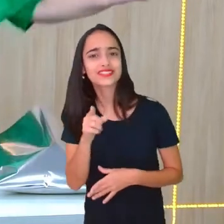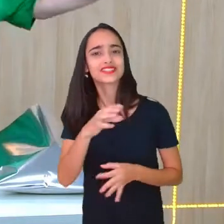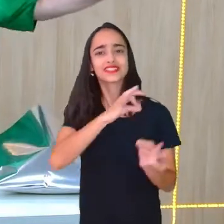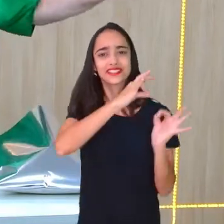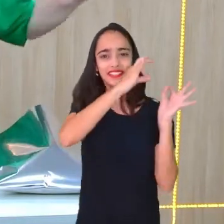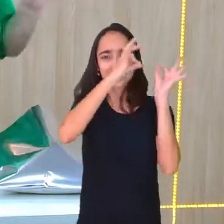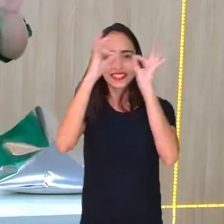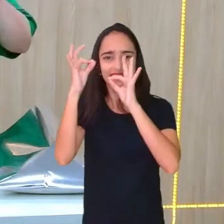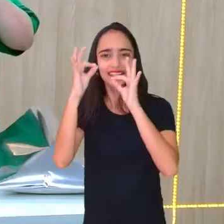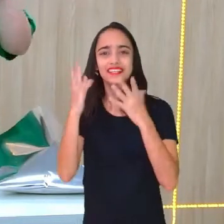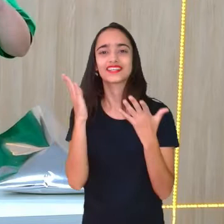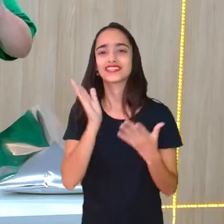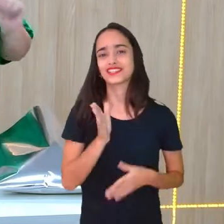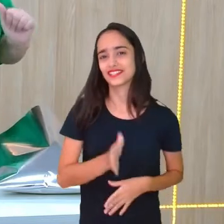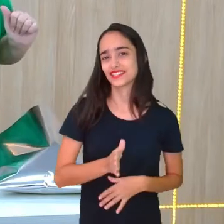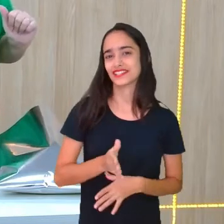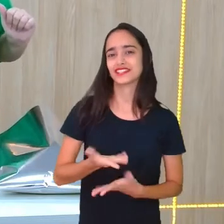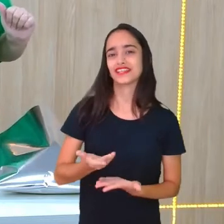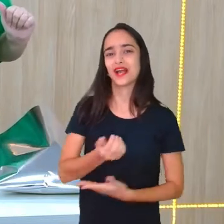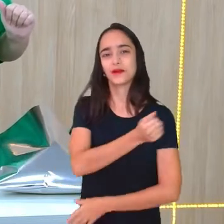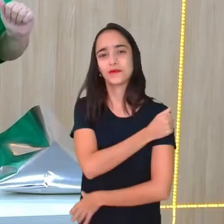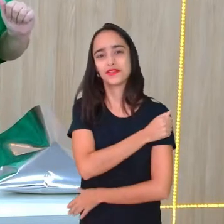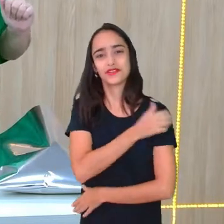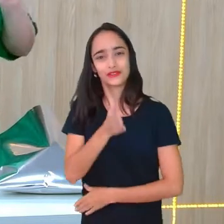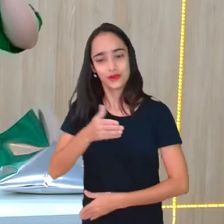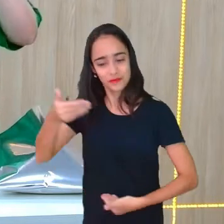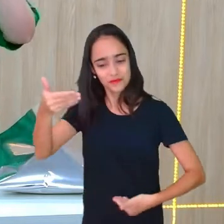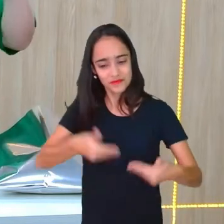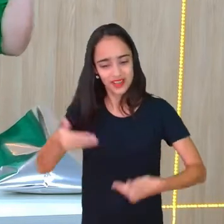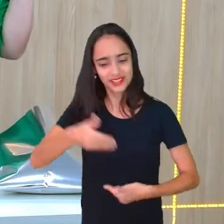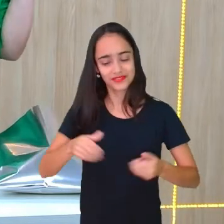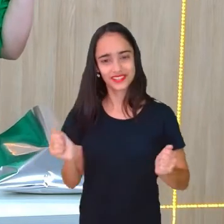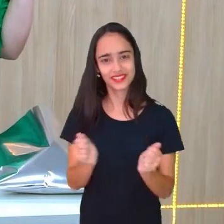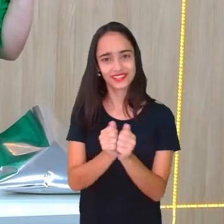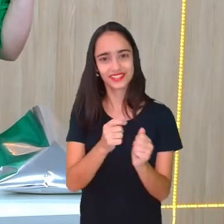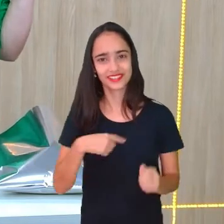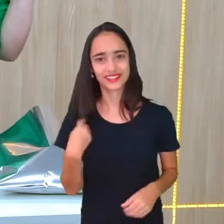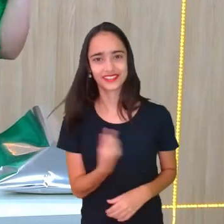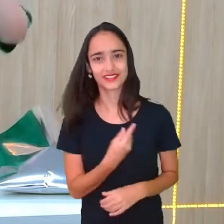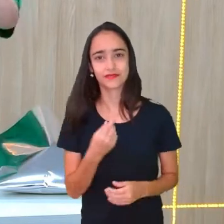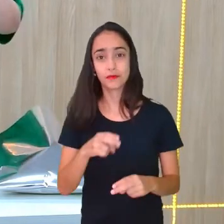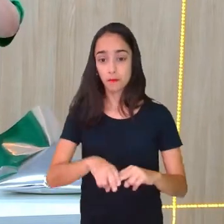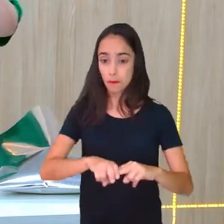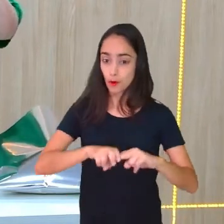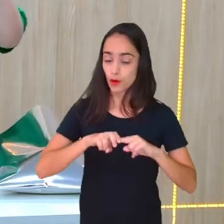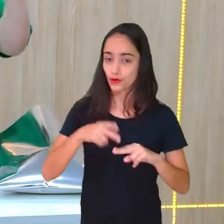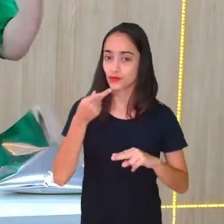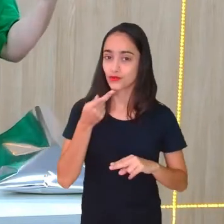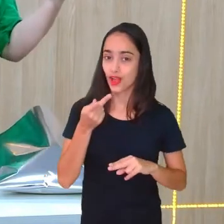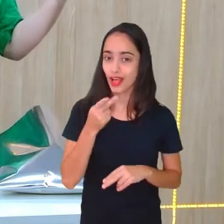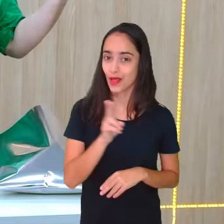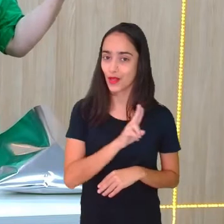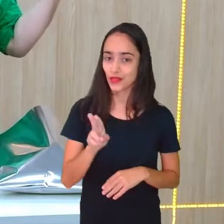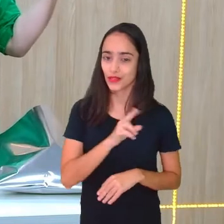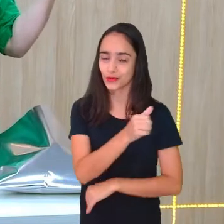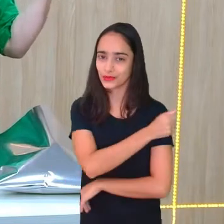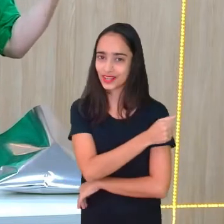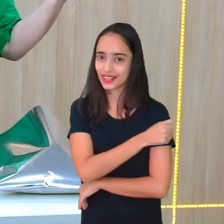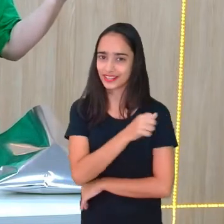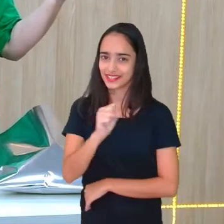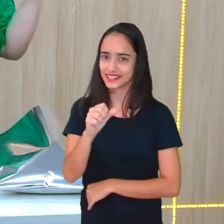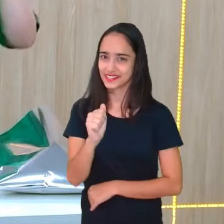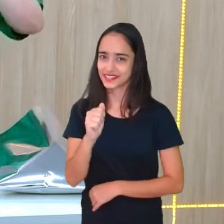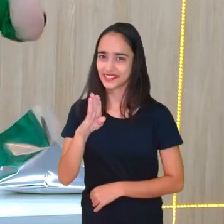mas é quem já interagiu conosco. Por isso que eu estou falando o nome dele. Ah, se você quiser fazer